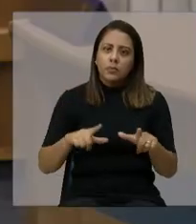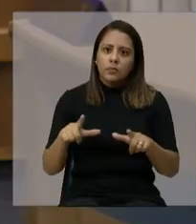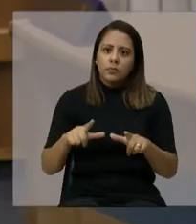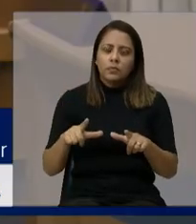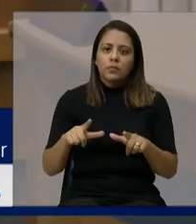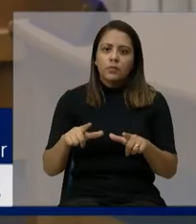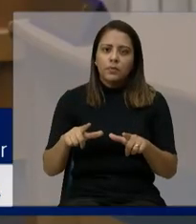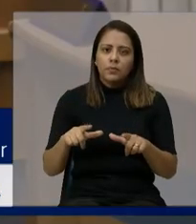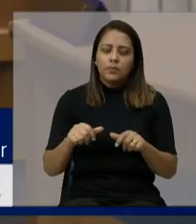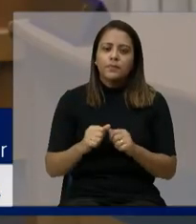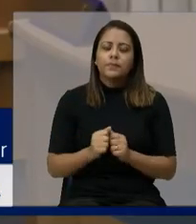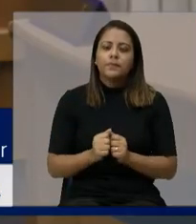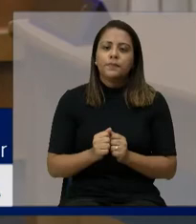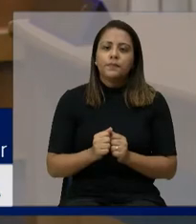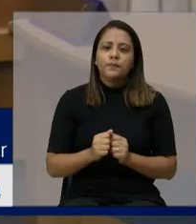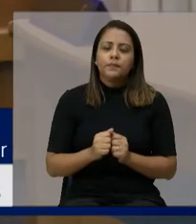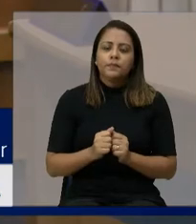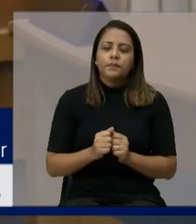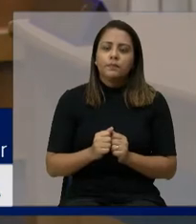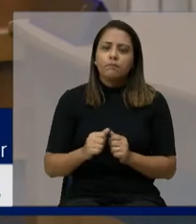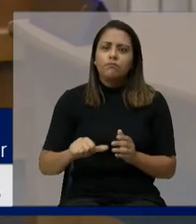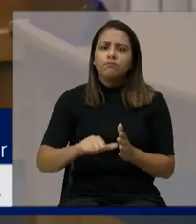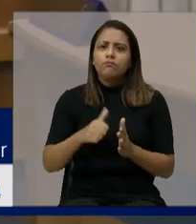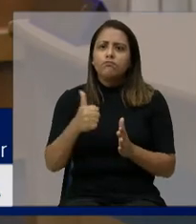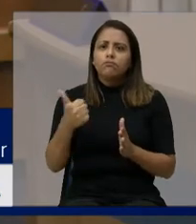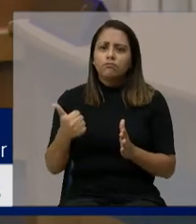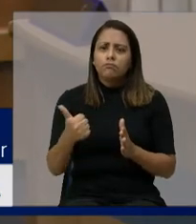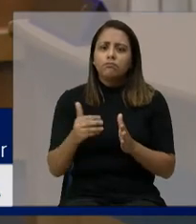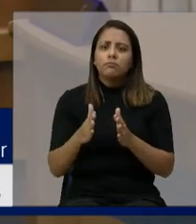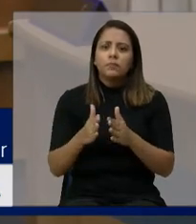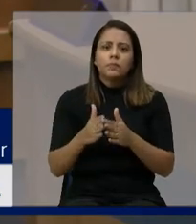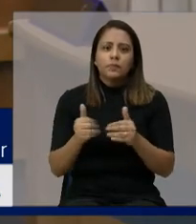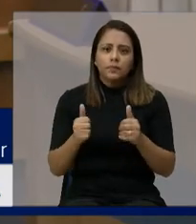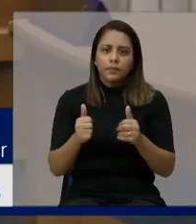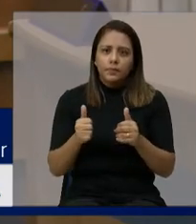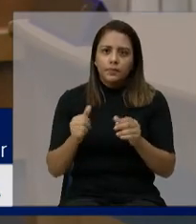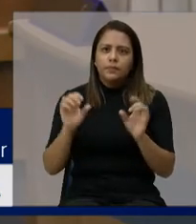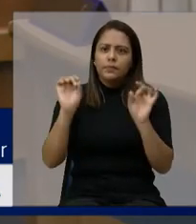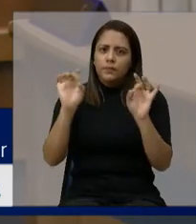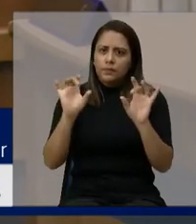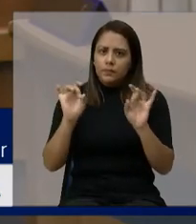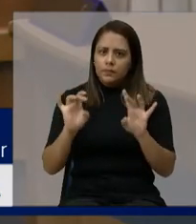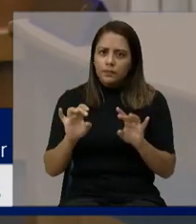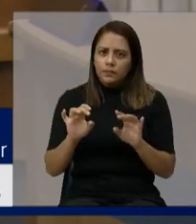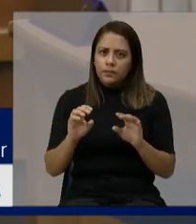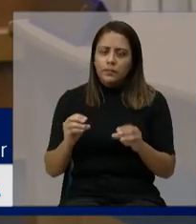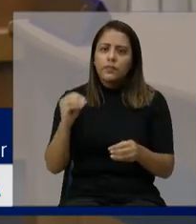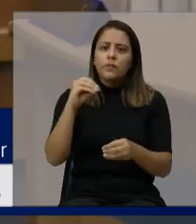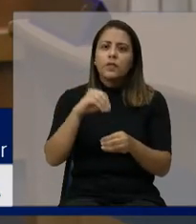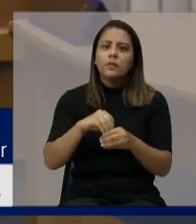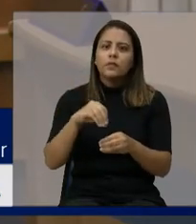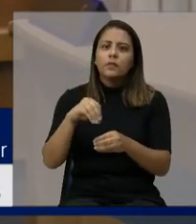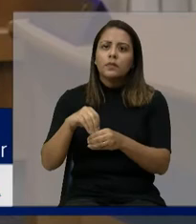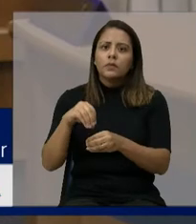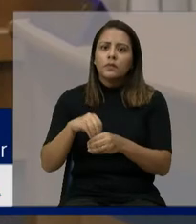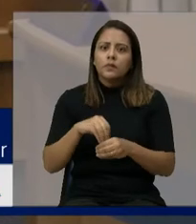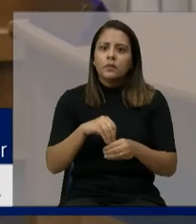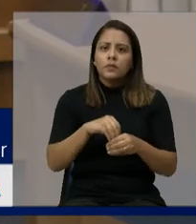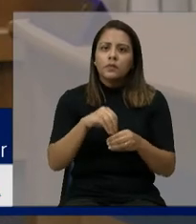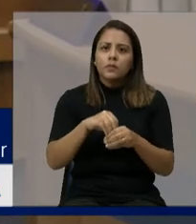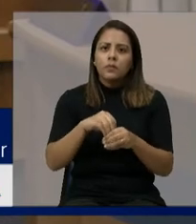Senhor presidente, primeiramente, gostaria de fazer alguns pedidos. Primeiro, que a votação acontecesse, votação em